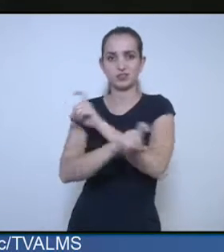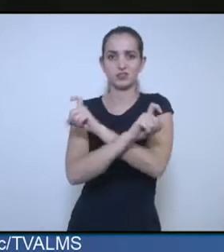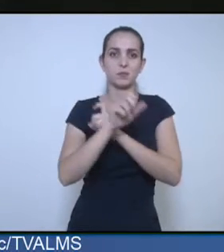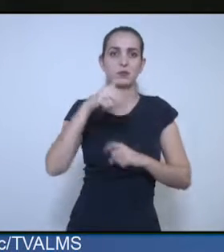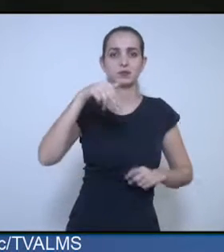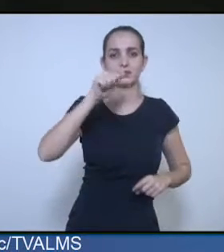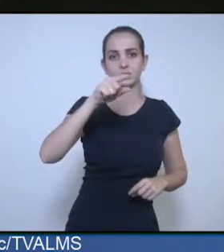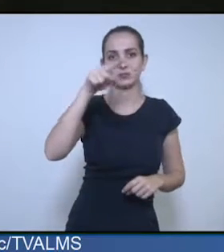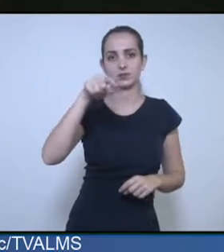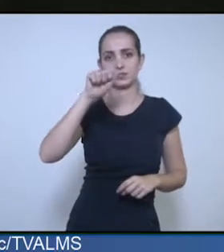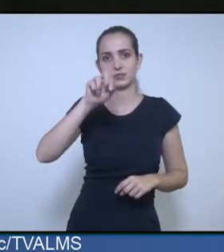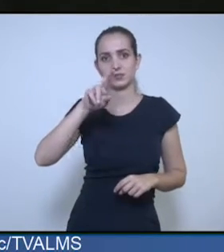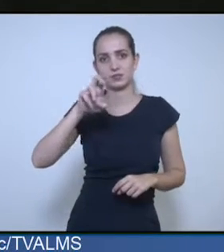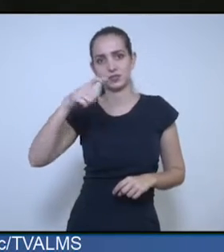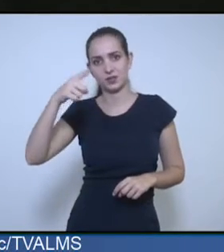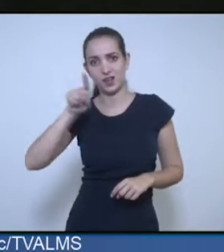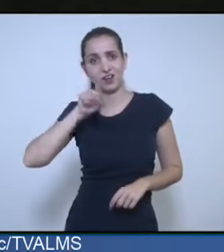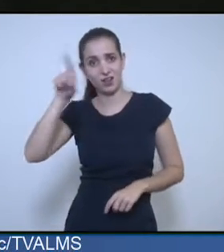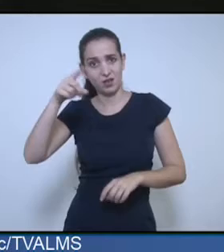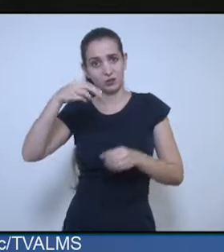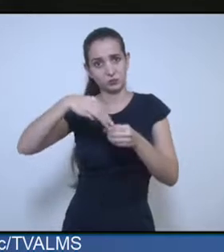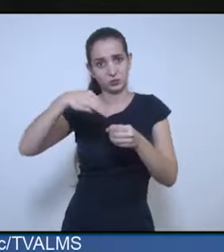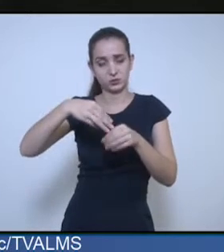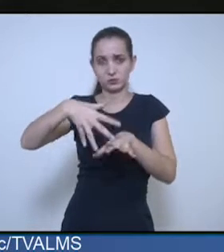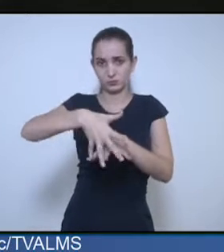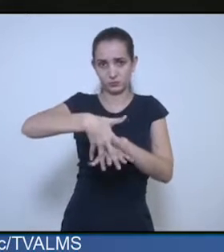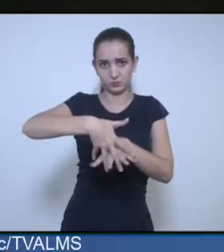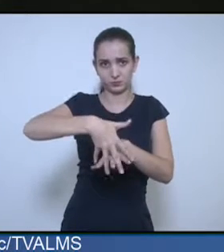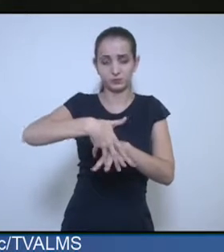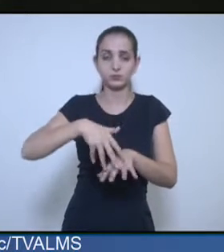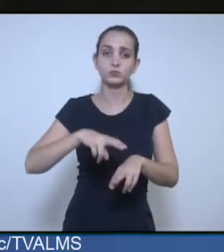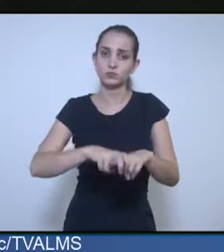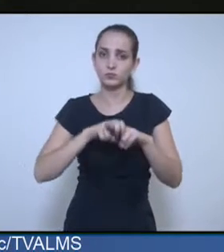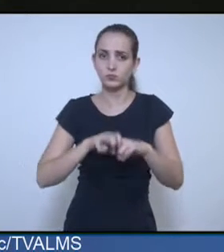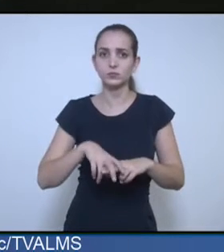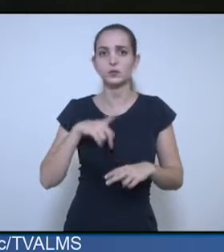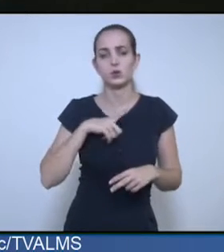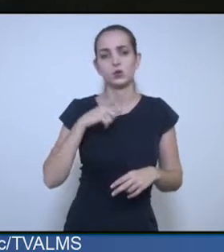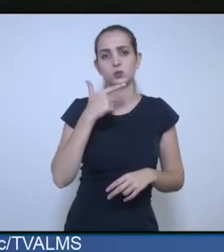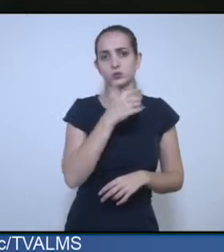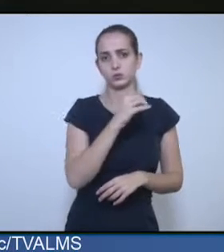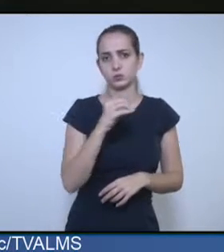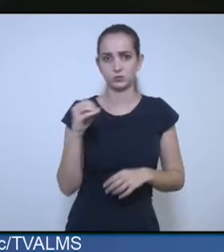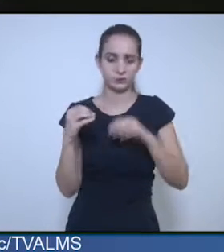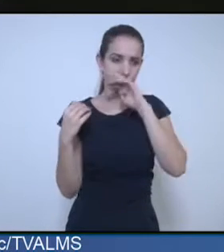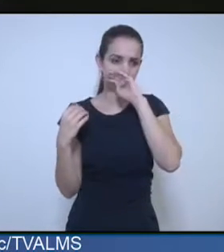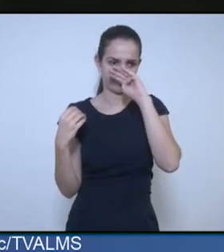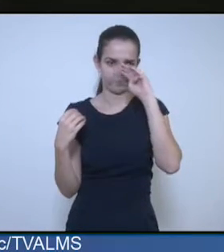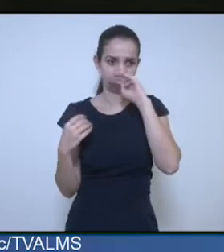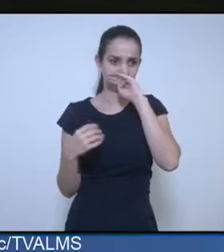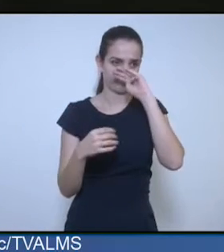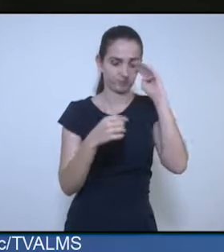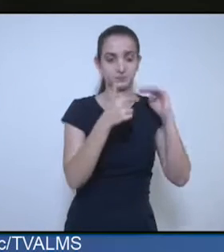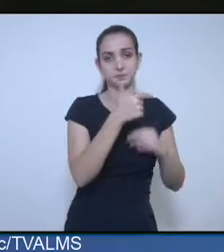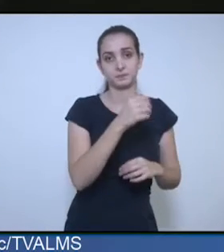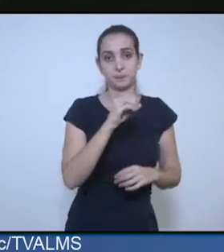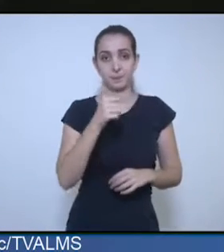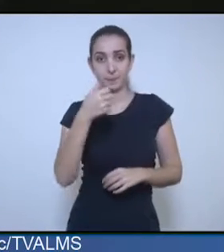localizado no município de Sidrolândia. Portanto, em 2000, foram entregues aos agricultores em